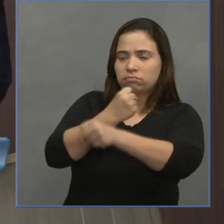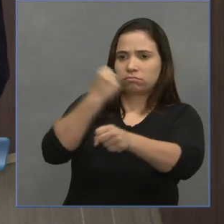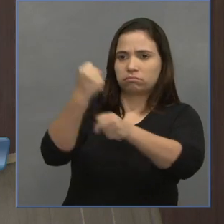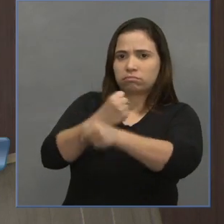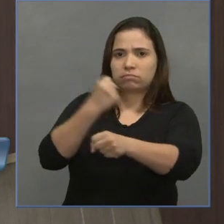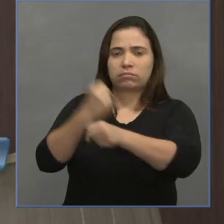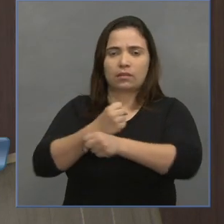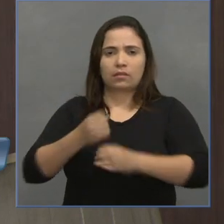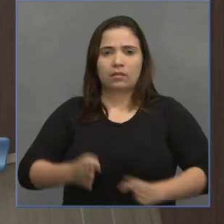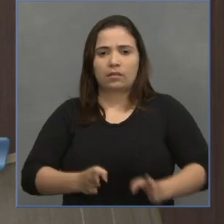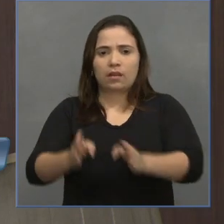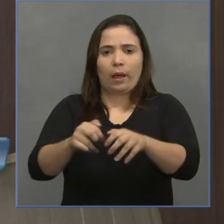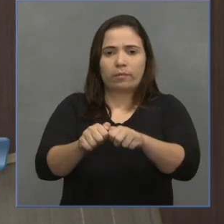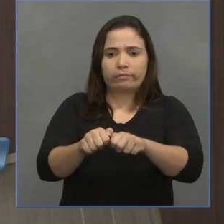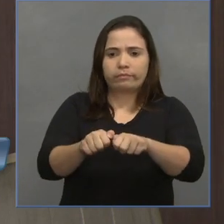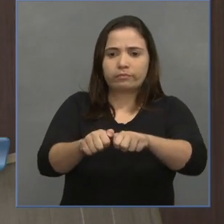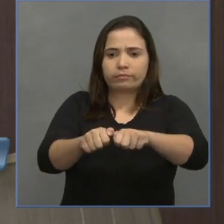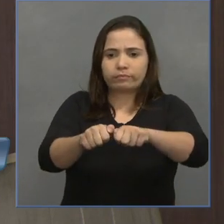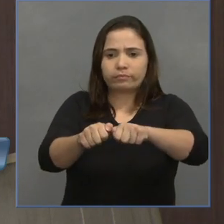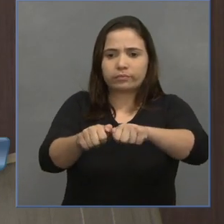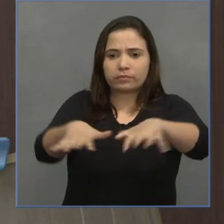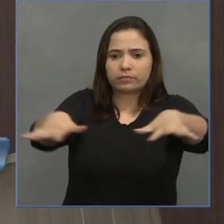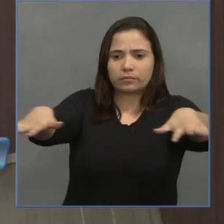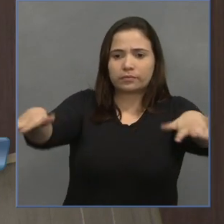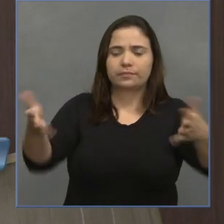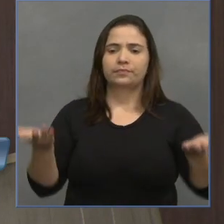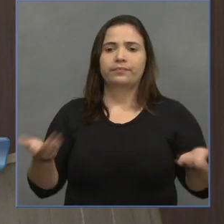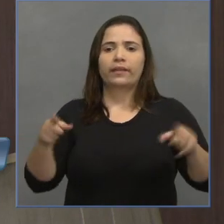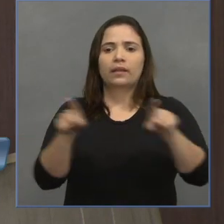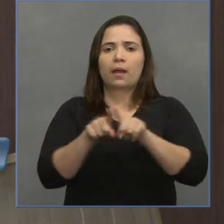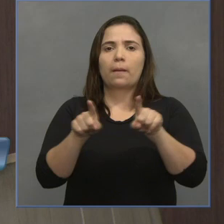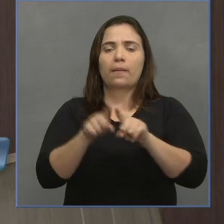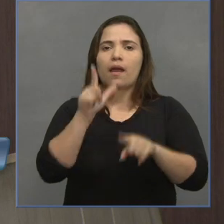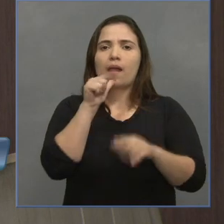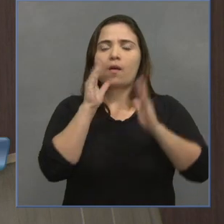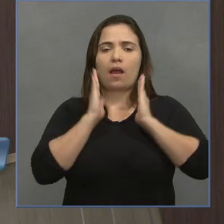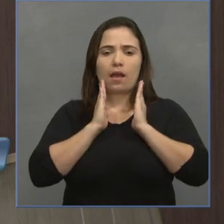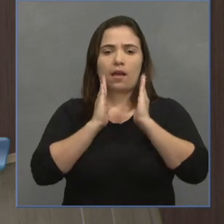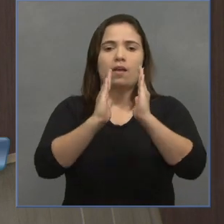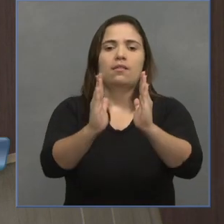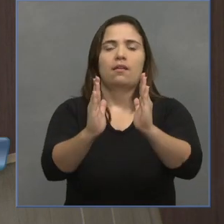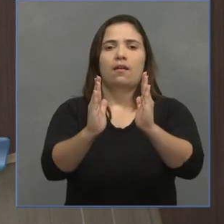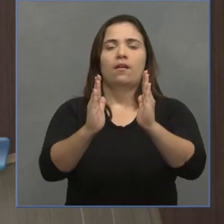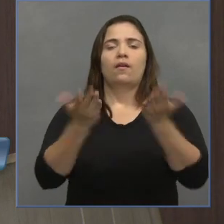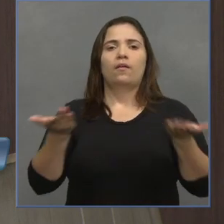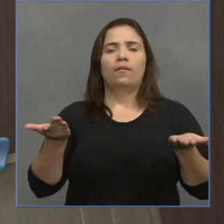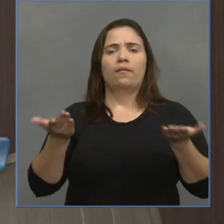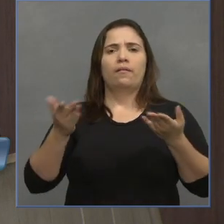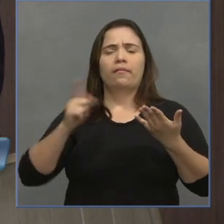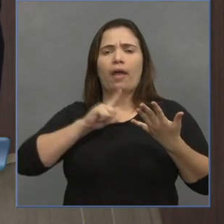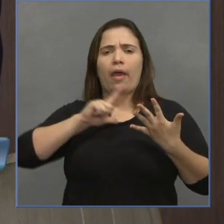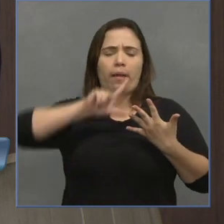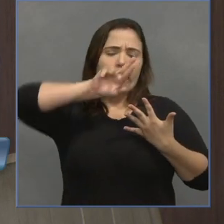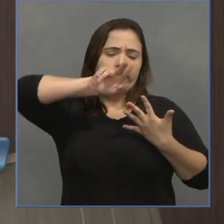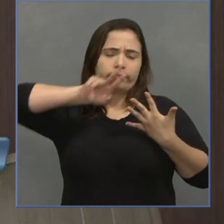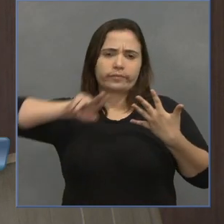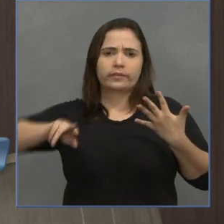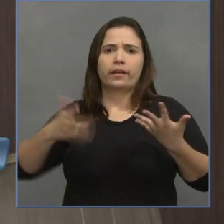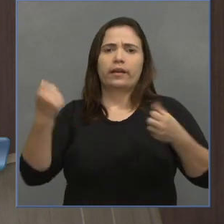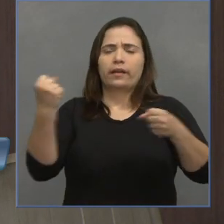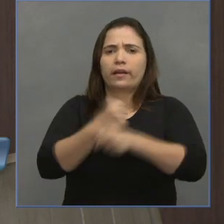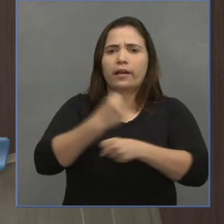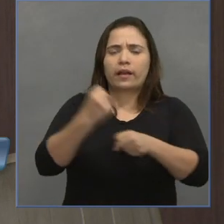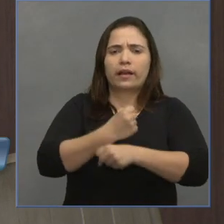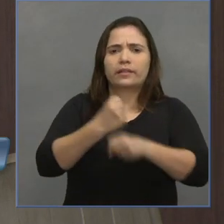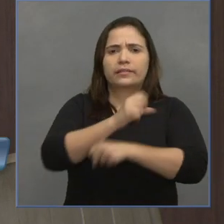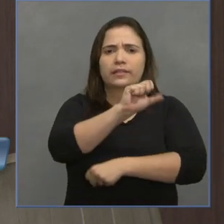eixão, antes disso, o canal do trabalhador, o eixão, as transposições,